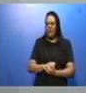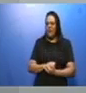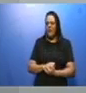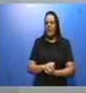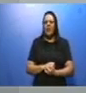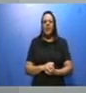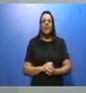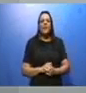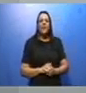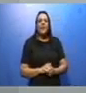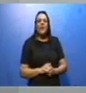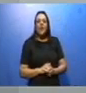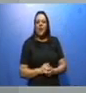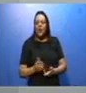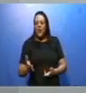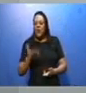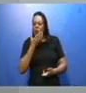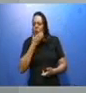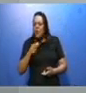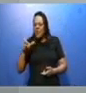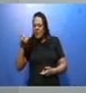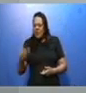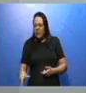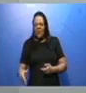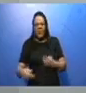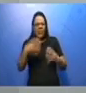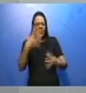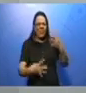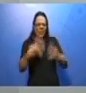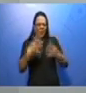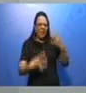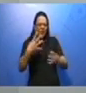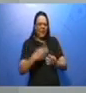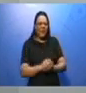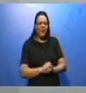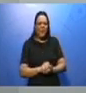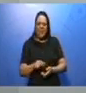que será que ele que foi o escolhido? Aí a gente tem aquela ideia